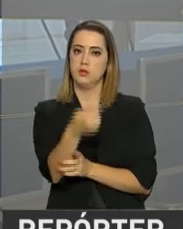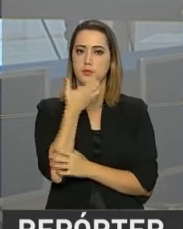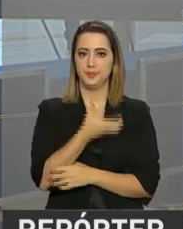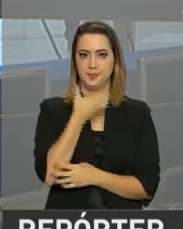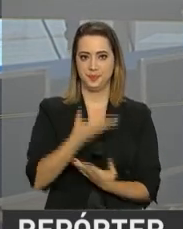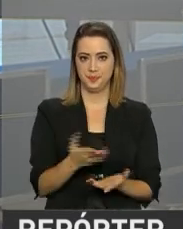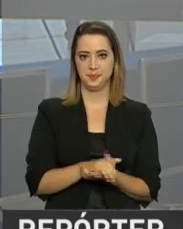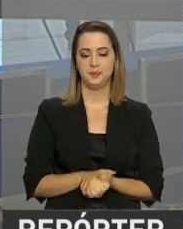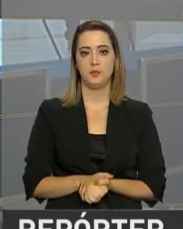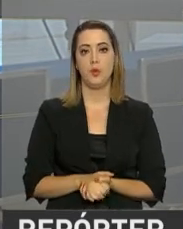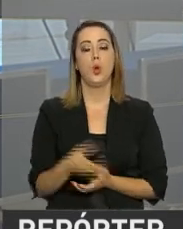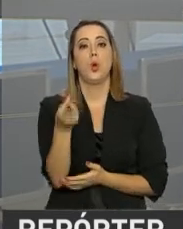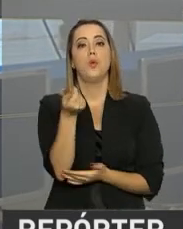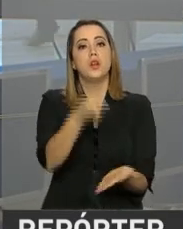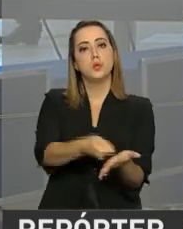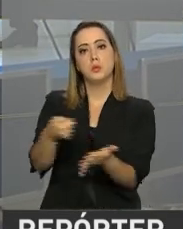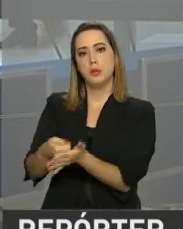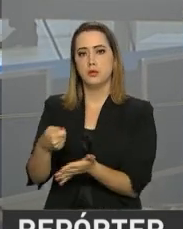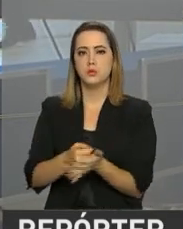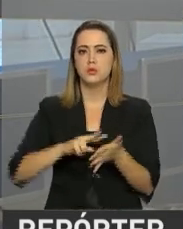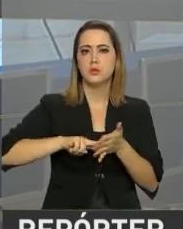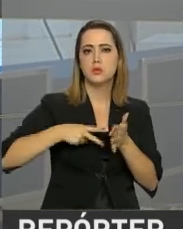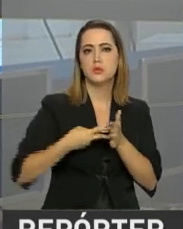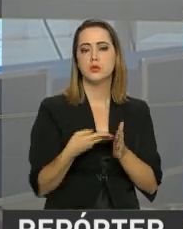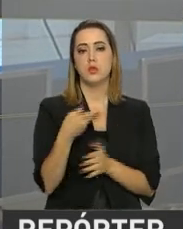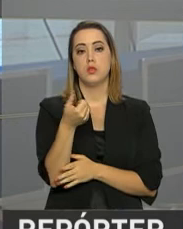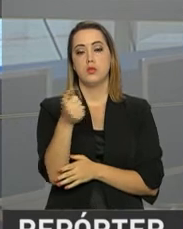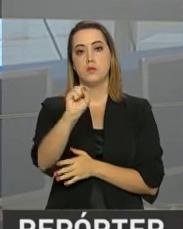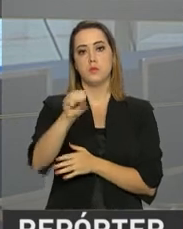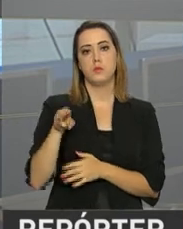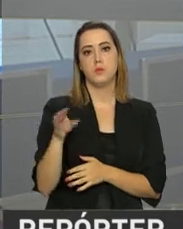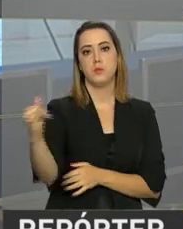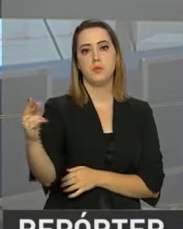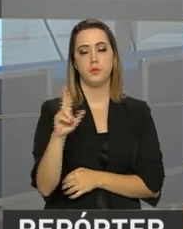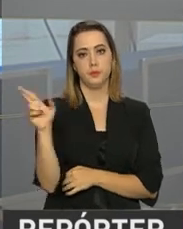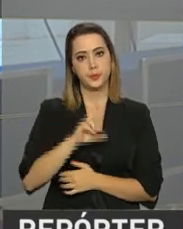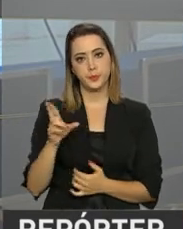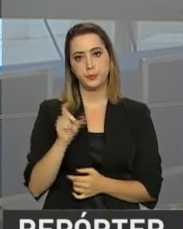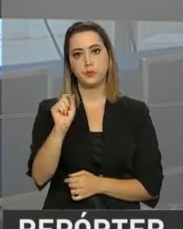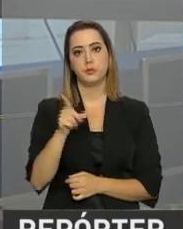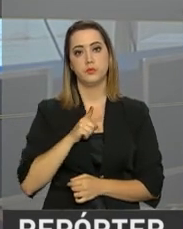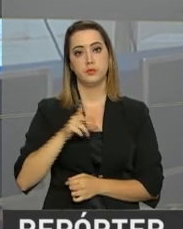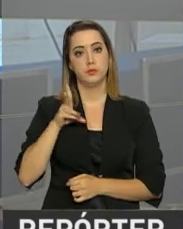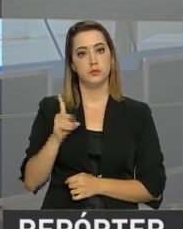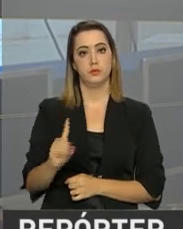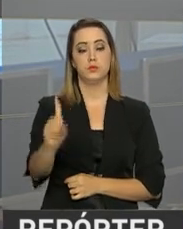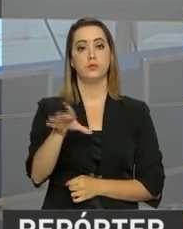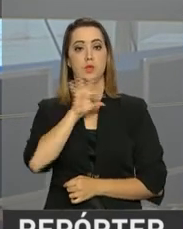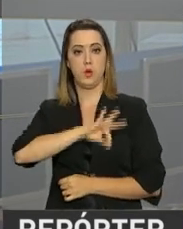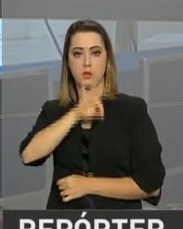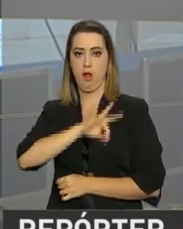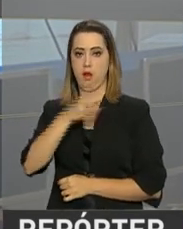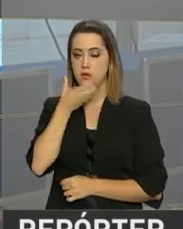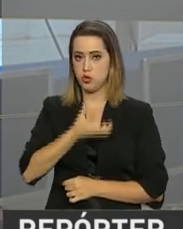dezembro a despesa com o pagamento representa um custo de cerca de 18 bilhões e meio de reais e tem direito